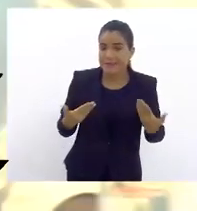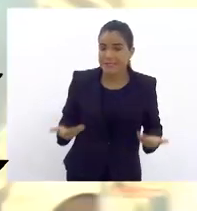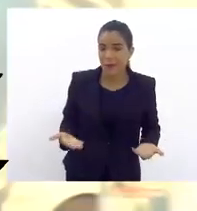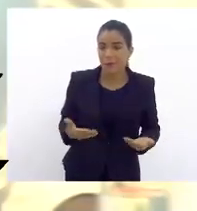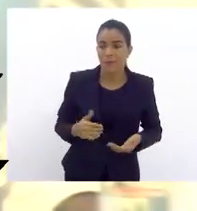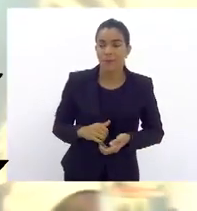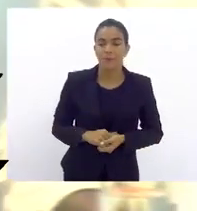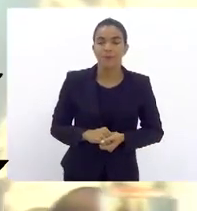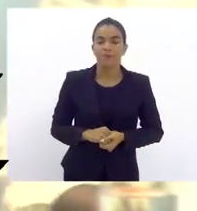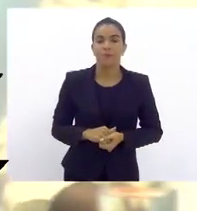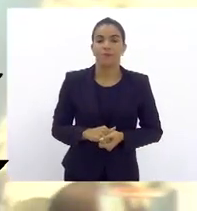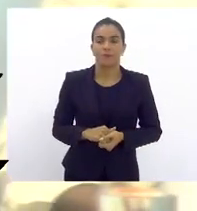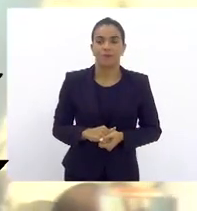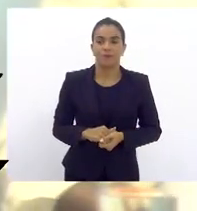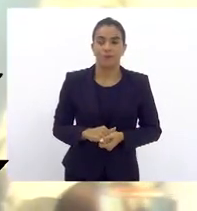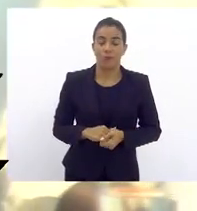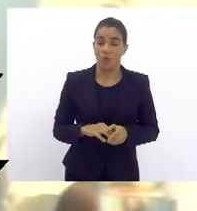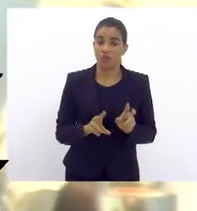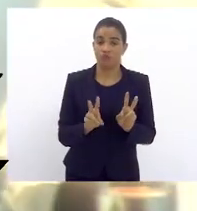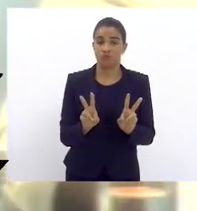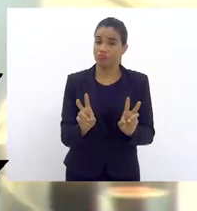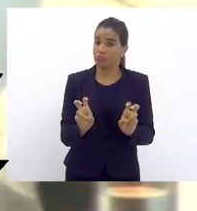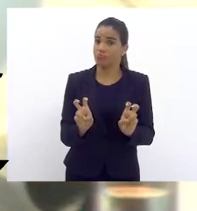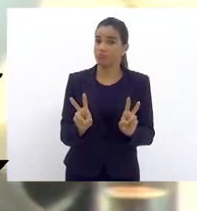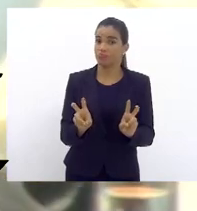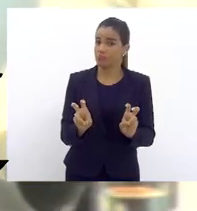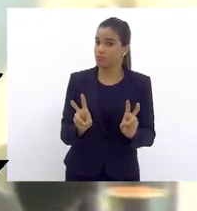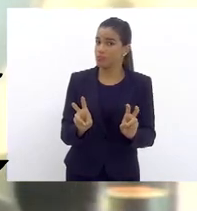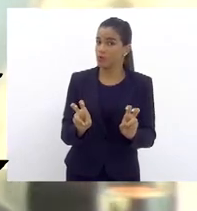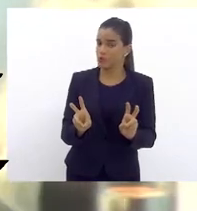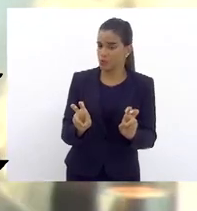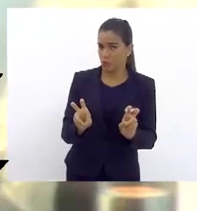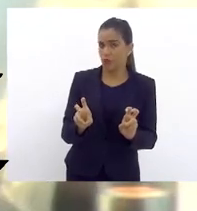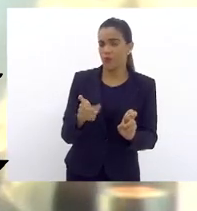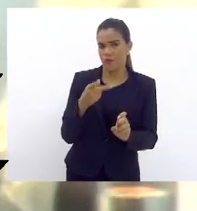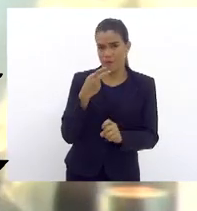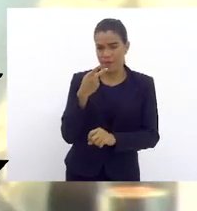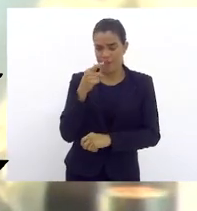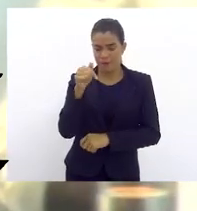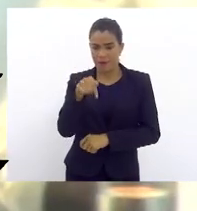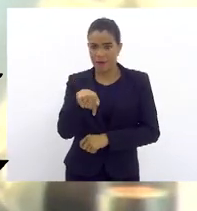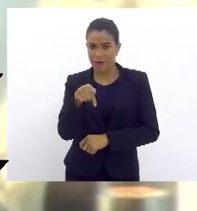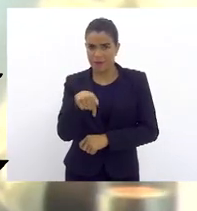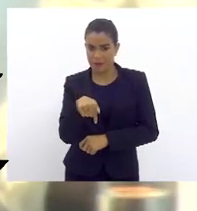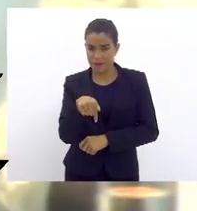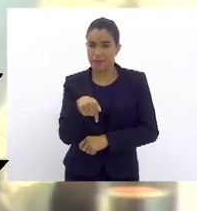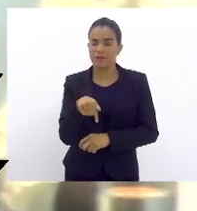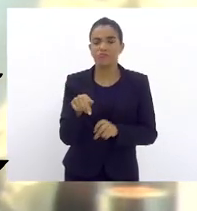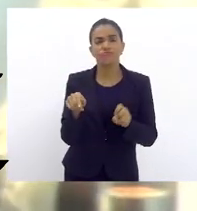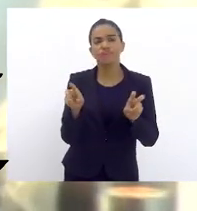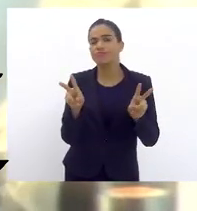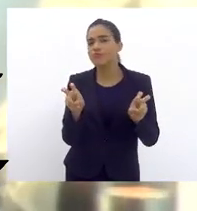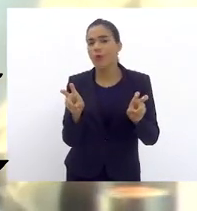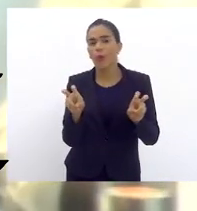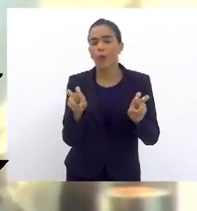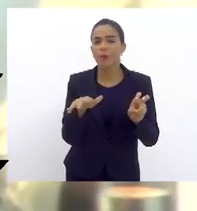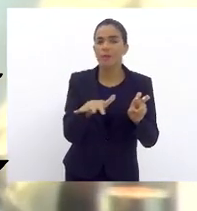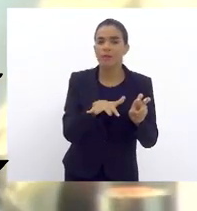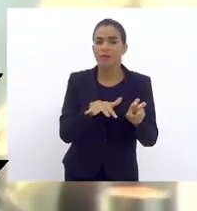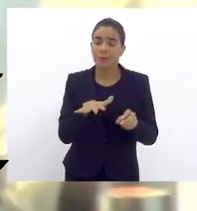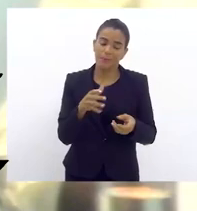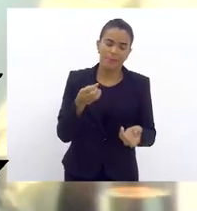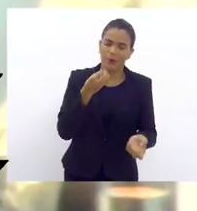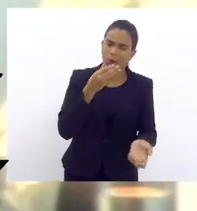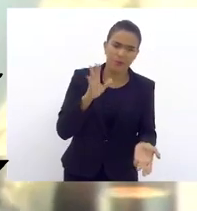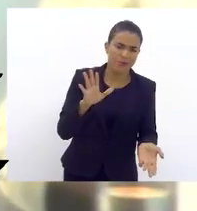é um assunto que foi tratado aqui foi a questão bom